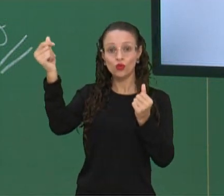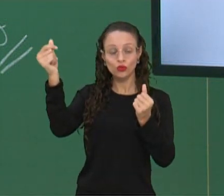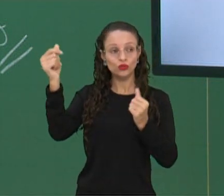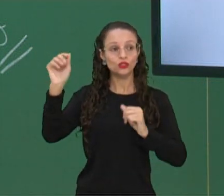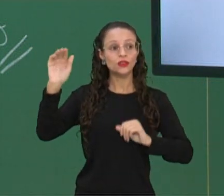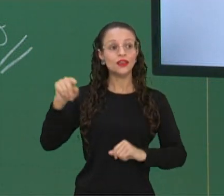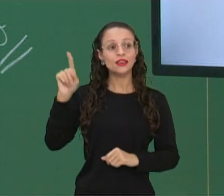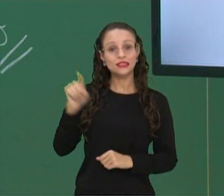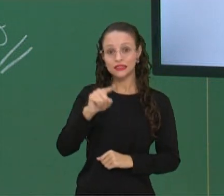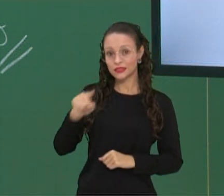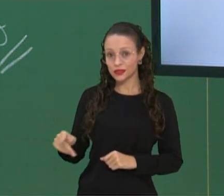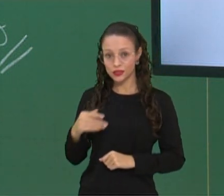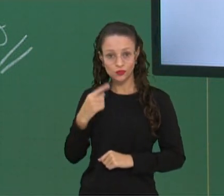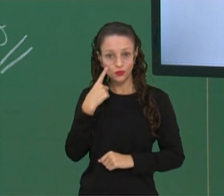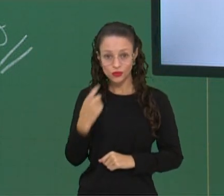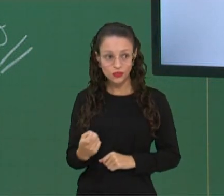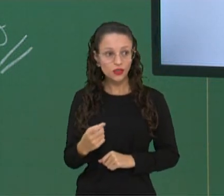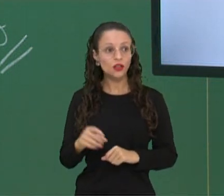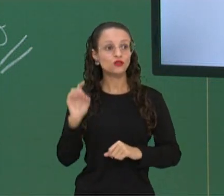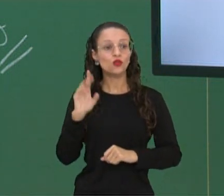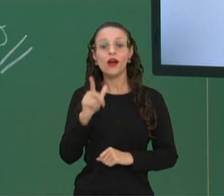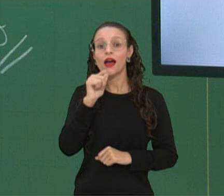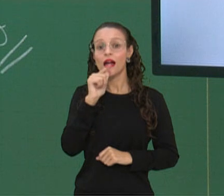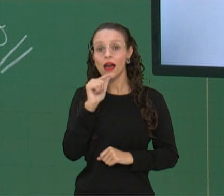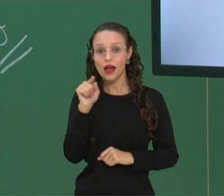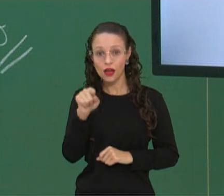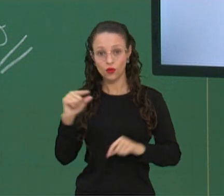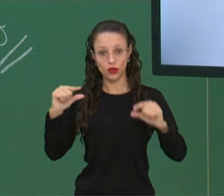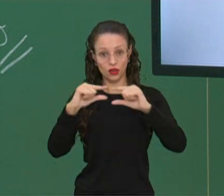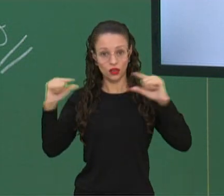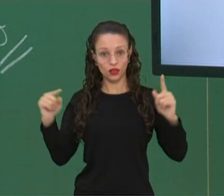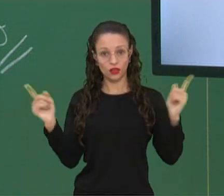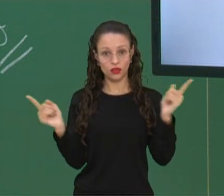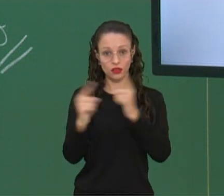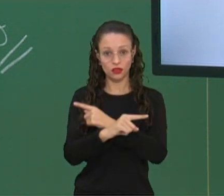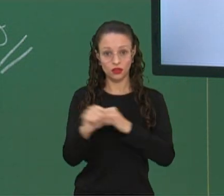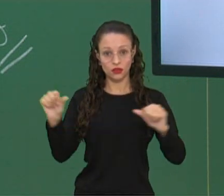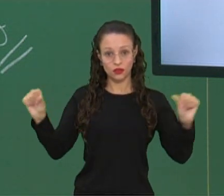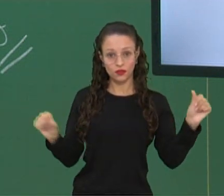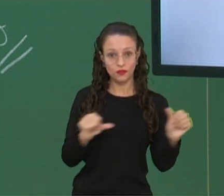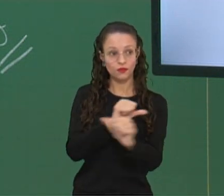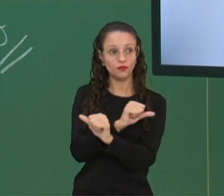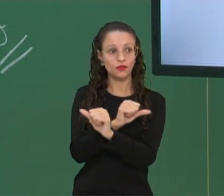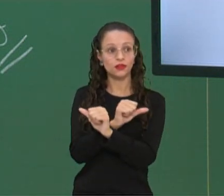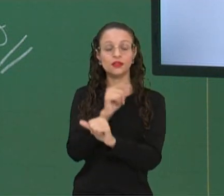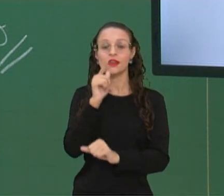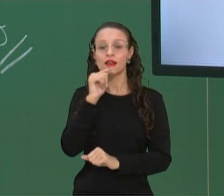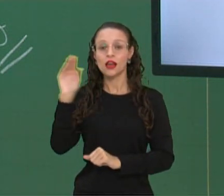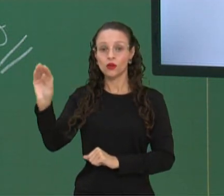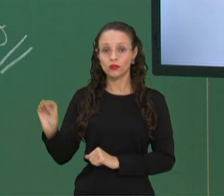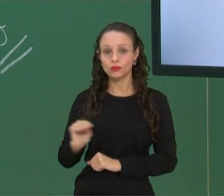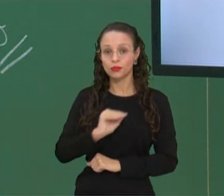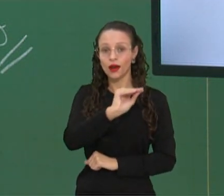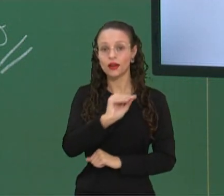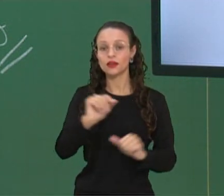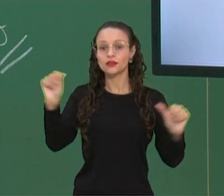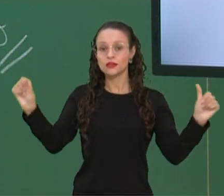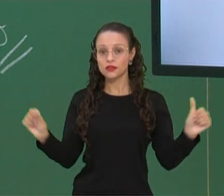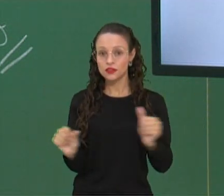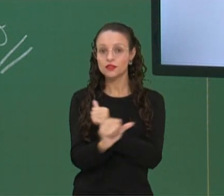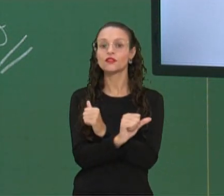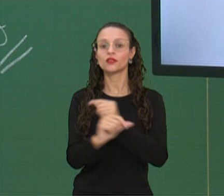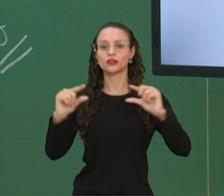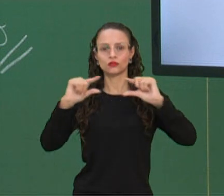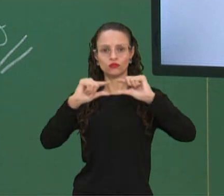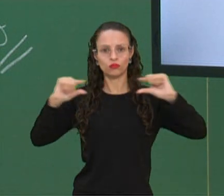cálcio não me interessa. Nessa equação me interessa só a água. Eu preciso inverter ela para que a água passe para o lado dos produtos. Invertendo a